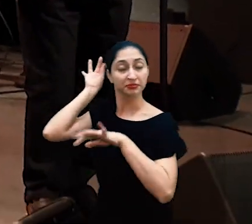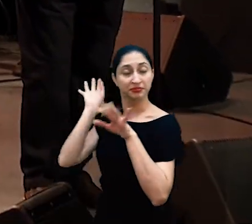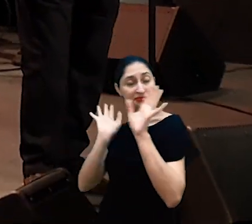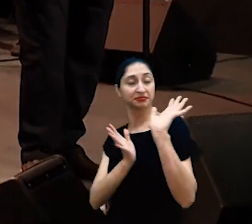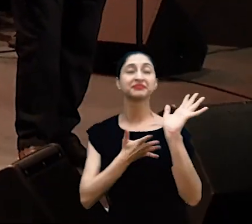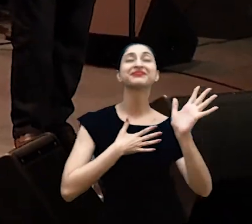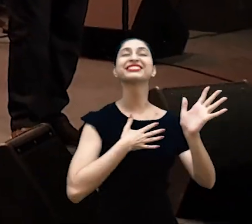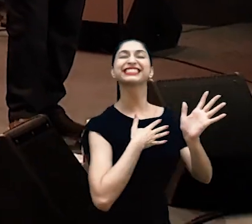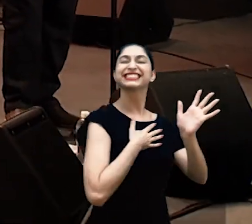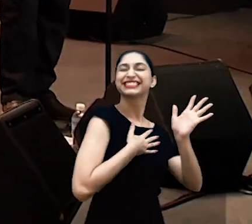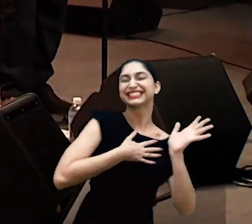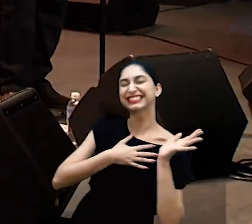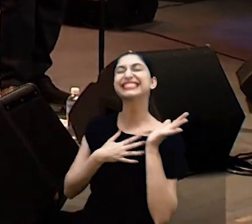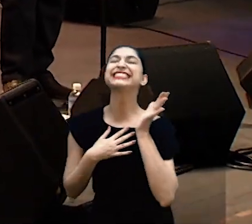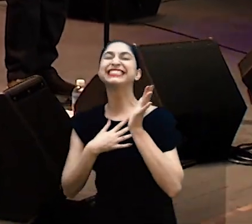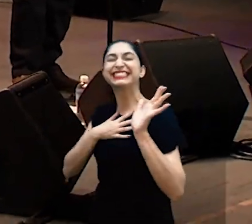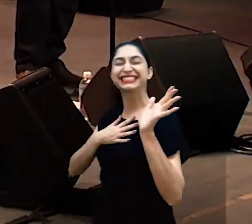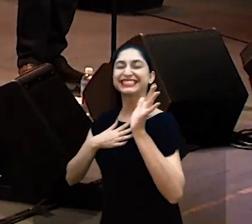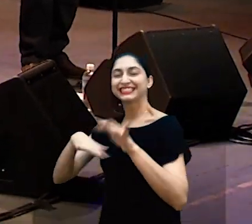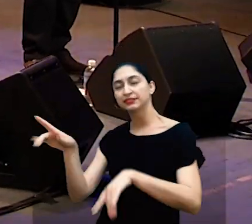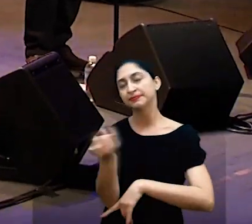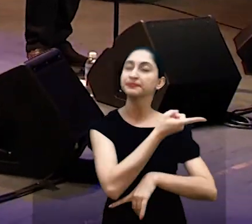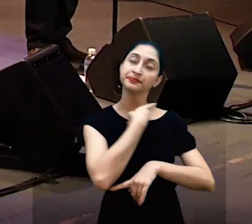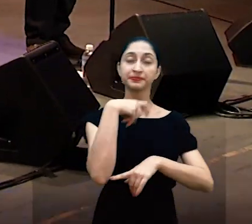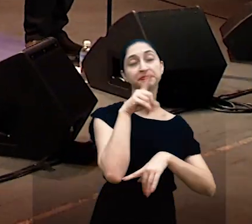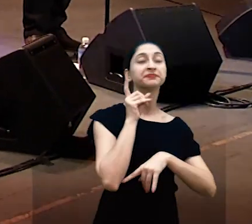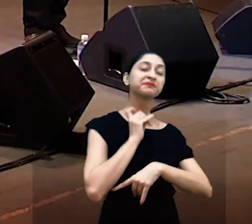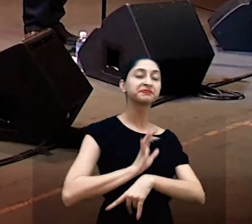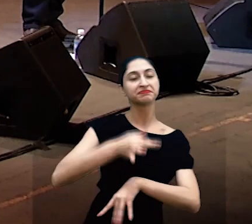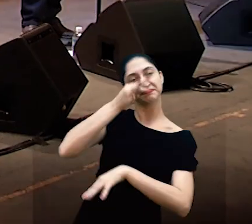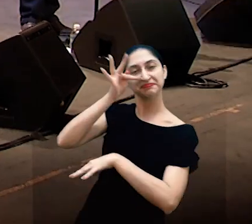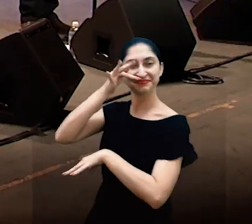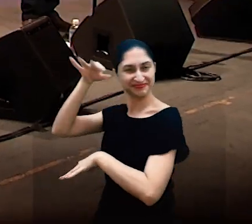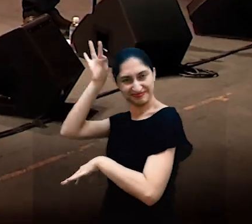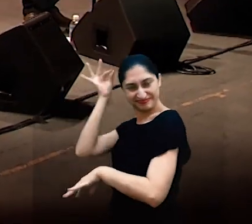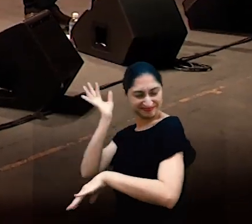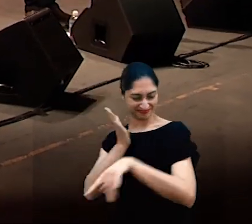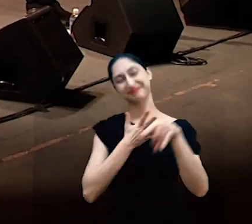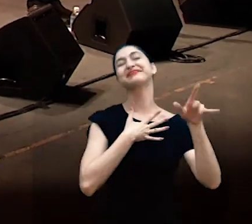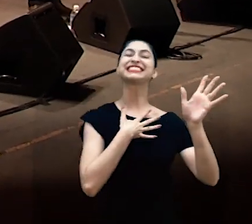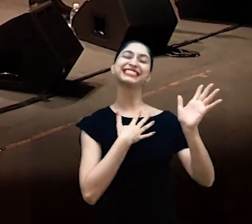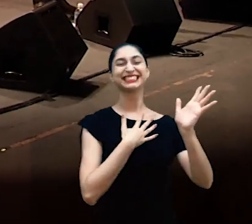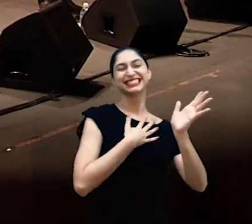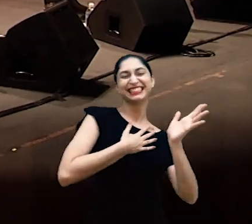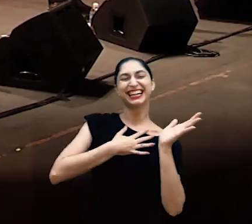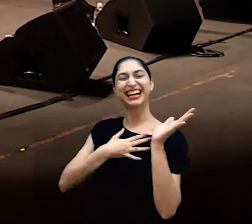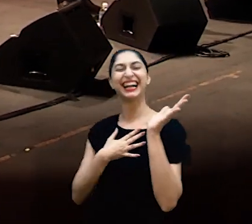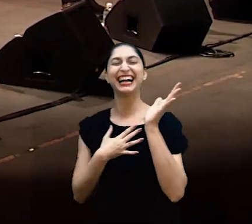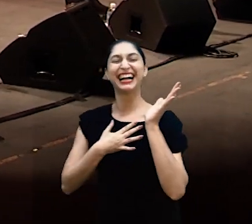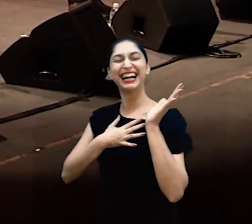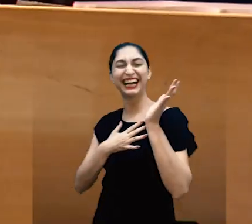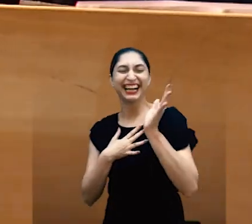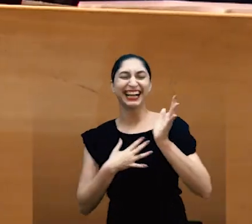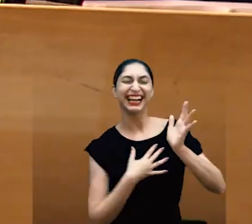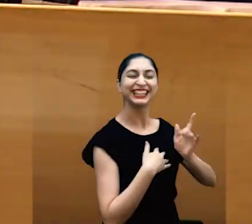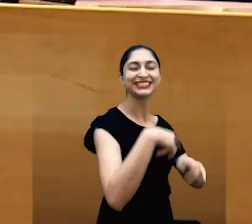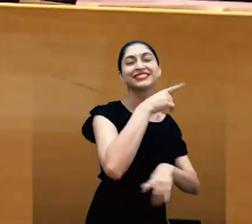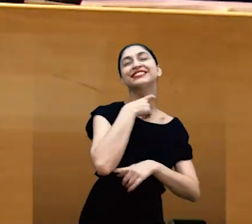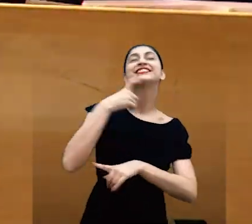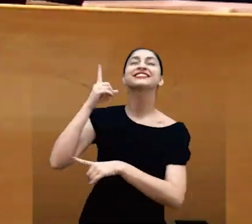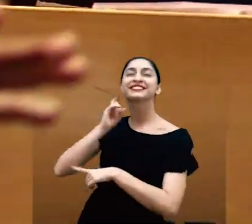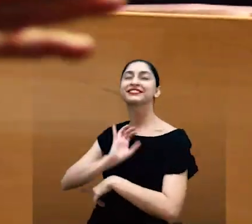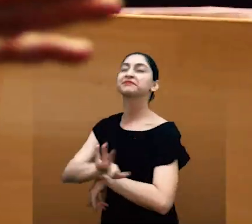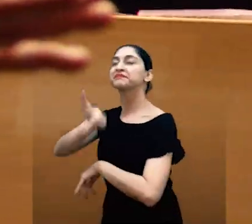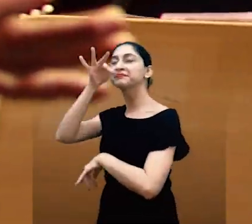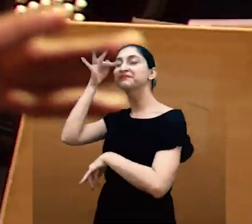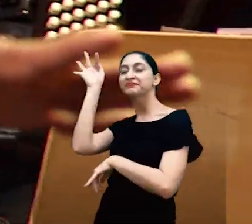no cabelo e cai no forró. Bota água de cheiro, pulou no cabelo e cai no forró. Bota água